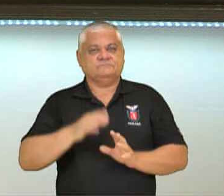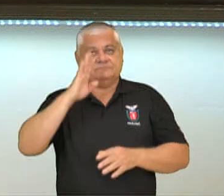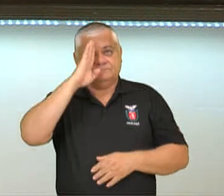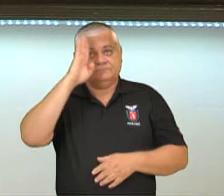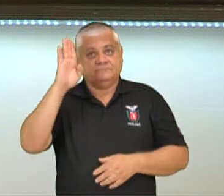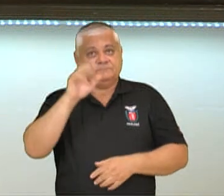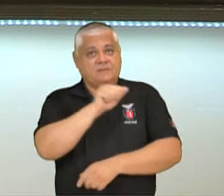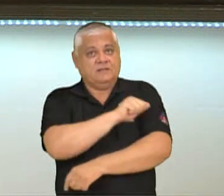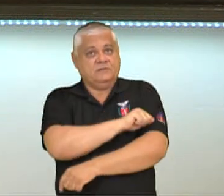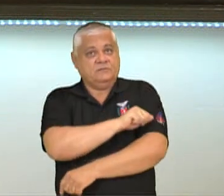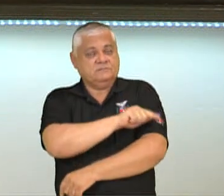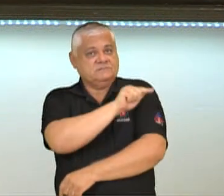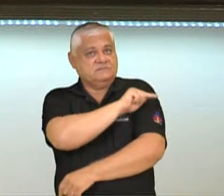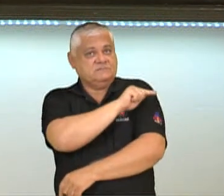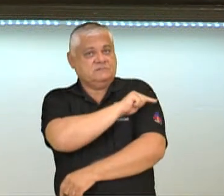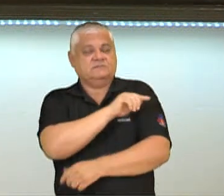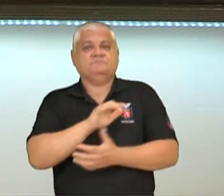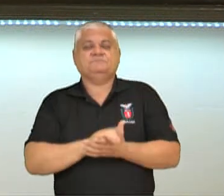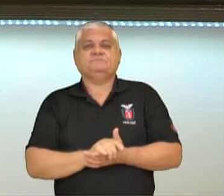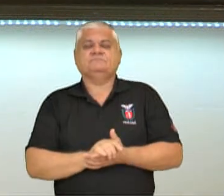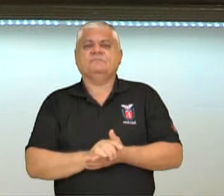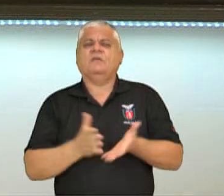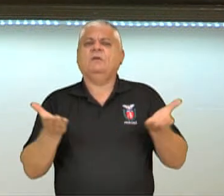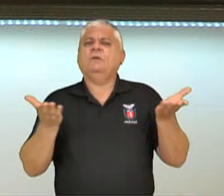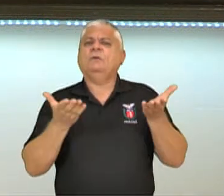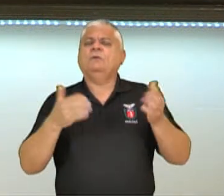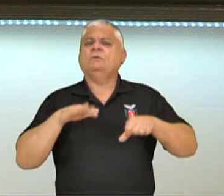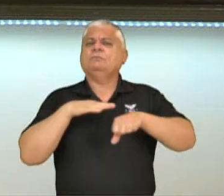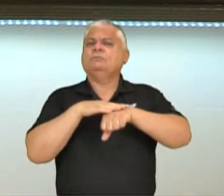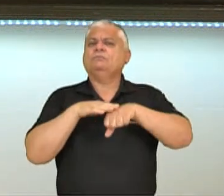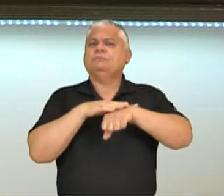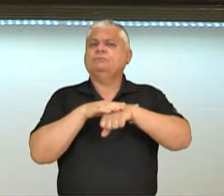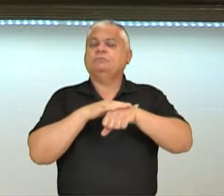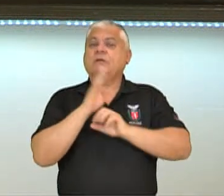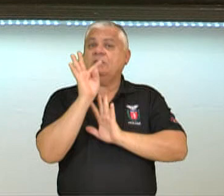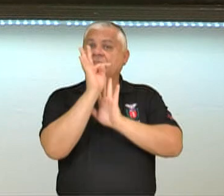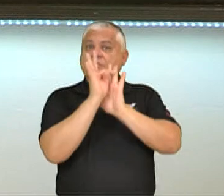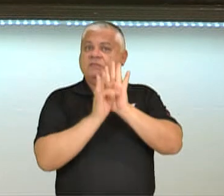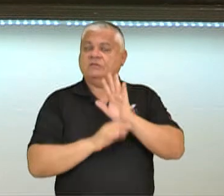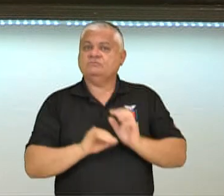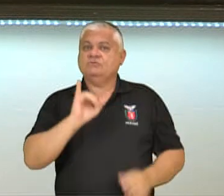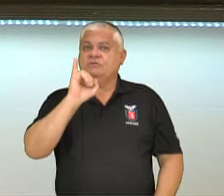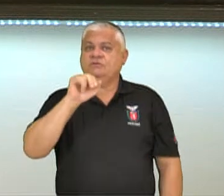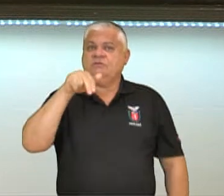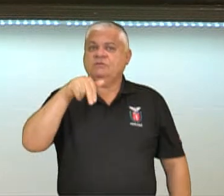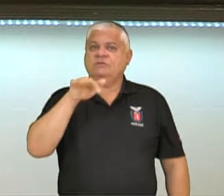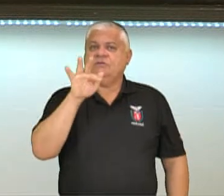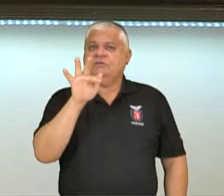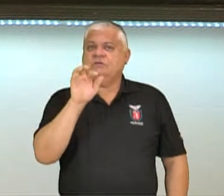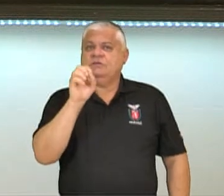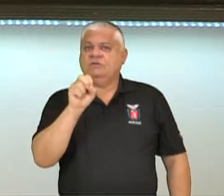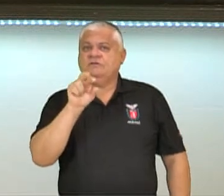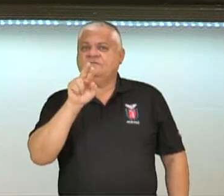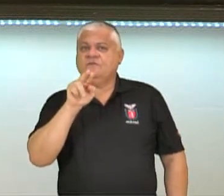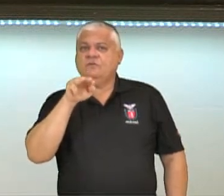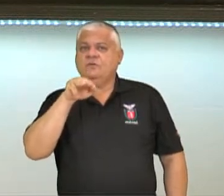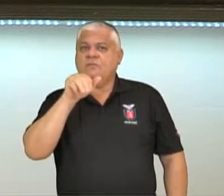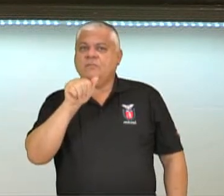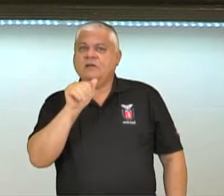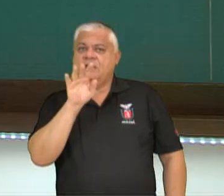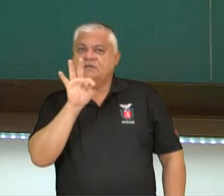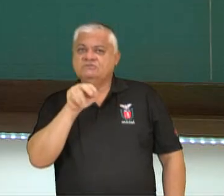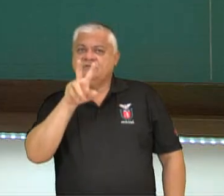Olá, alunos do 7º ano. Hoje vamos conversar sobre texto informativo. Com certeza vocês